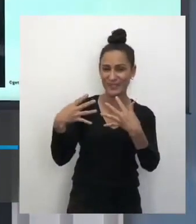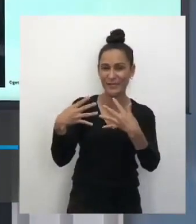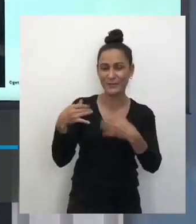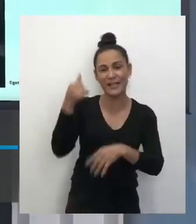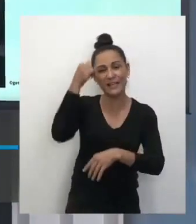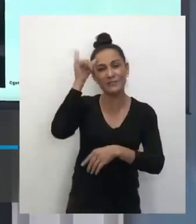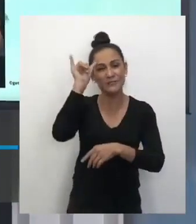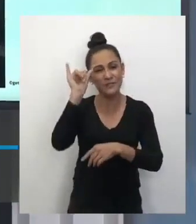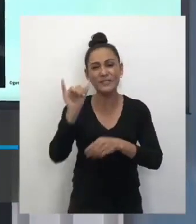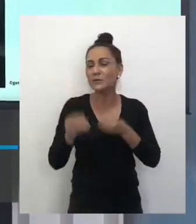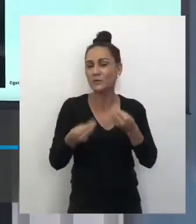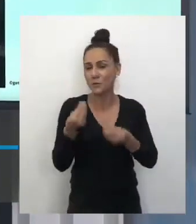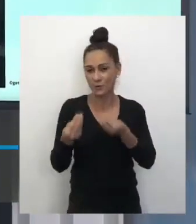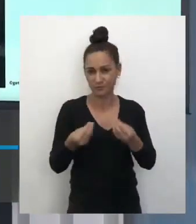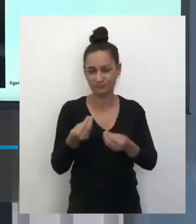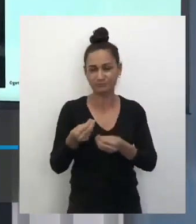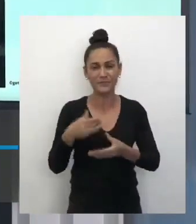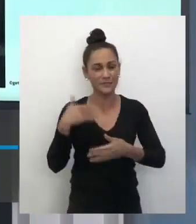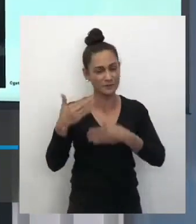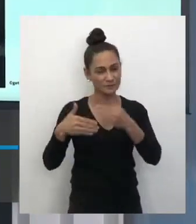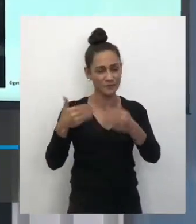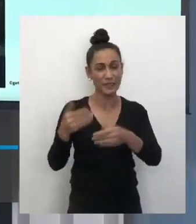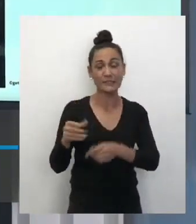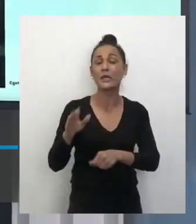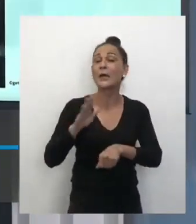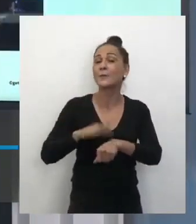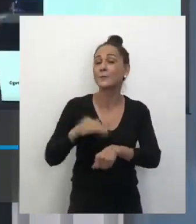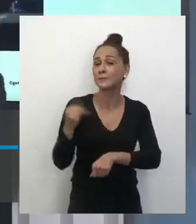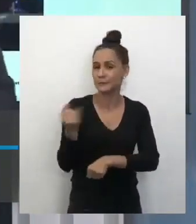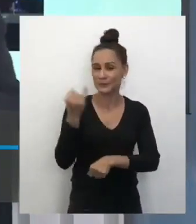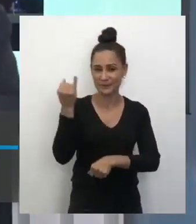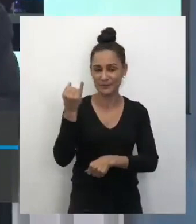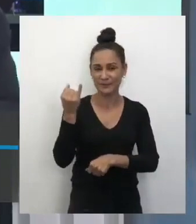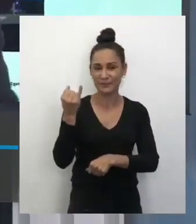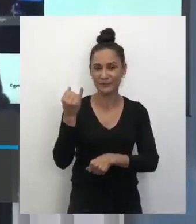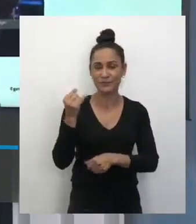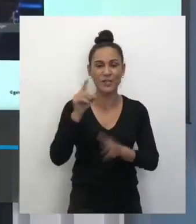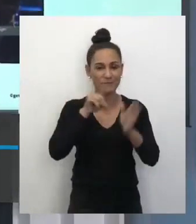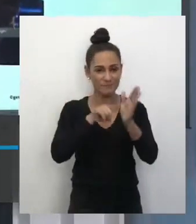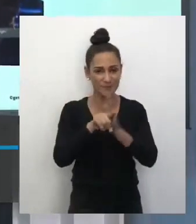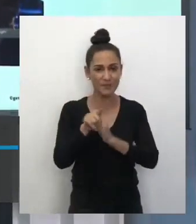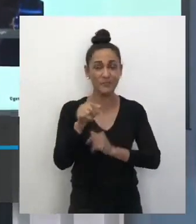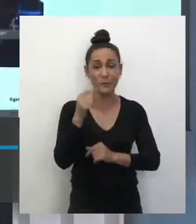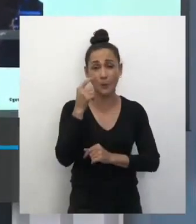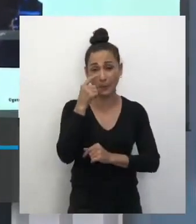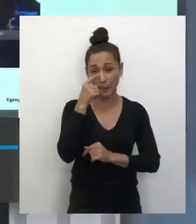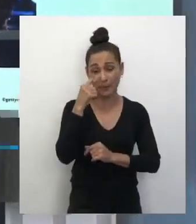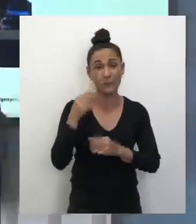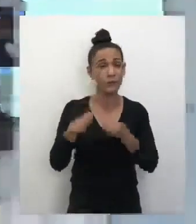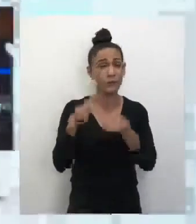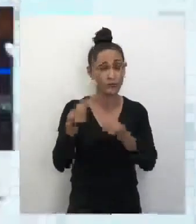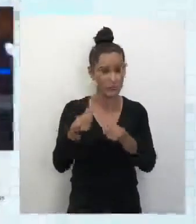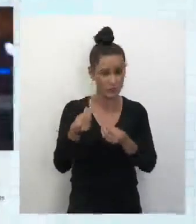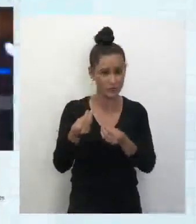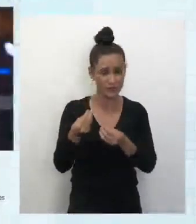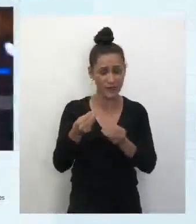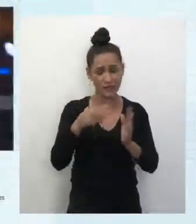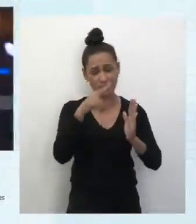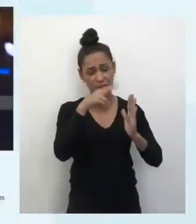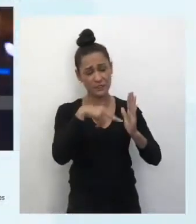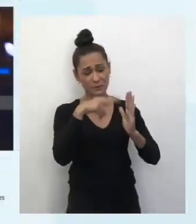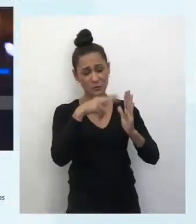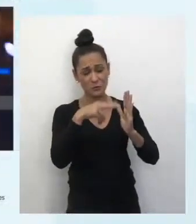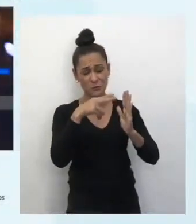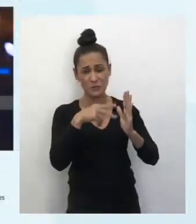alguma forma, enfim, tá? É muito importante essa questão. Então, gente, quando a gente fala da releitura musical e da